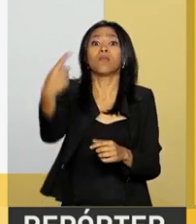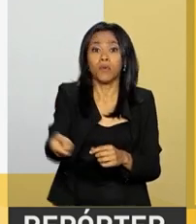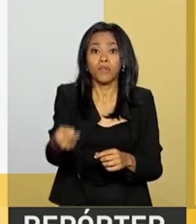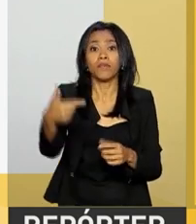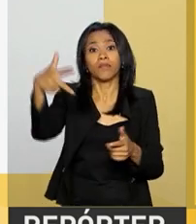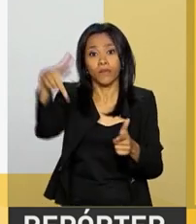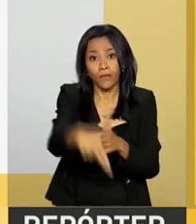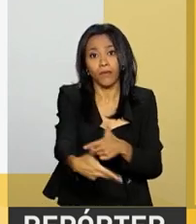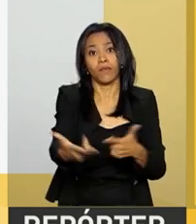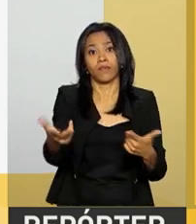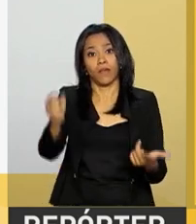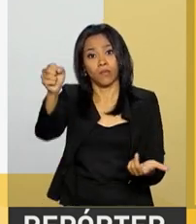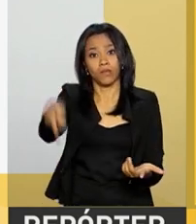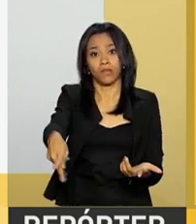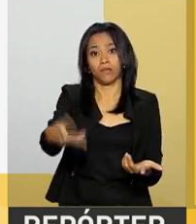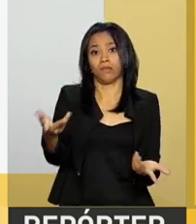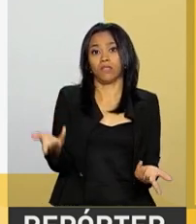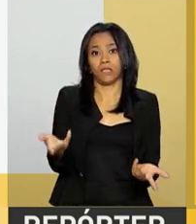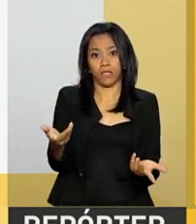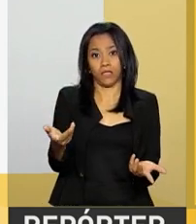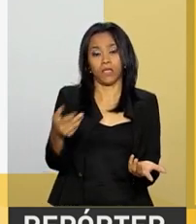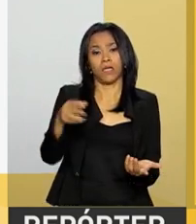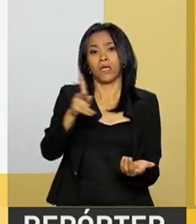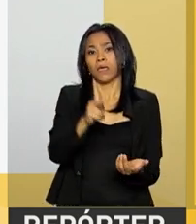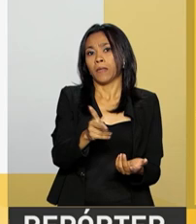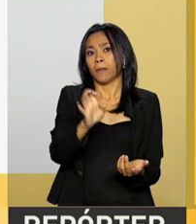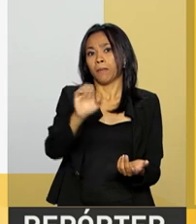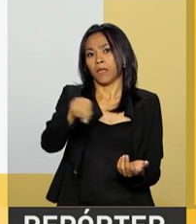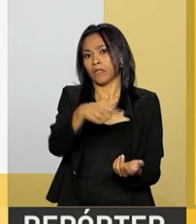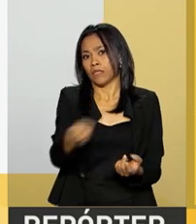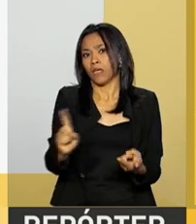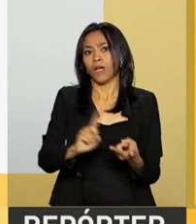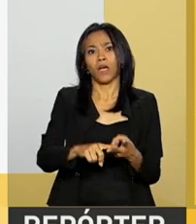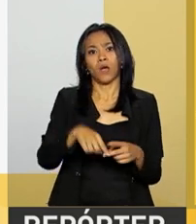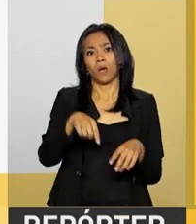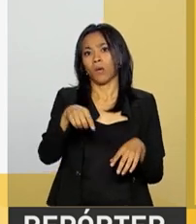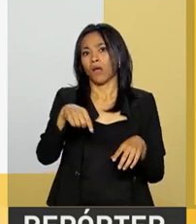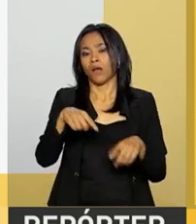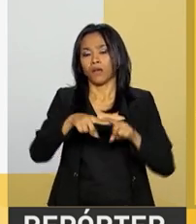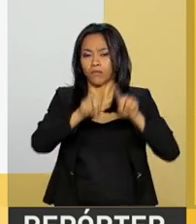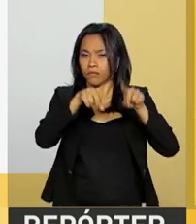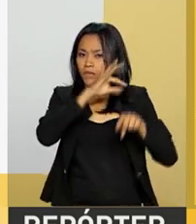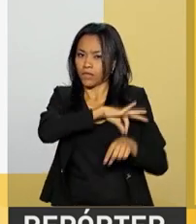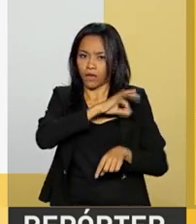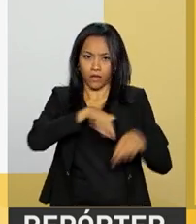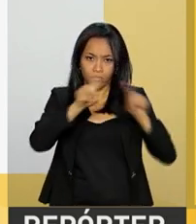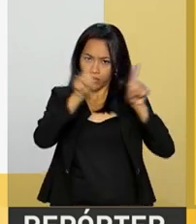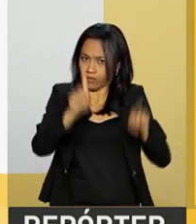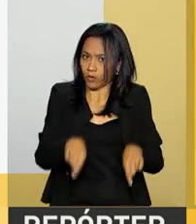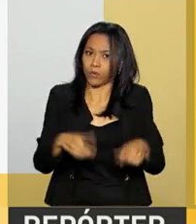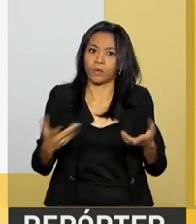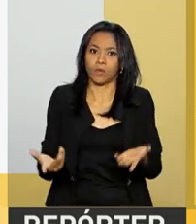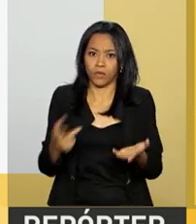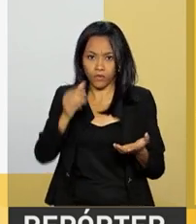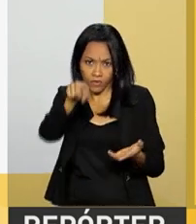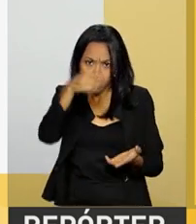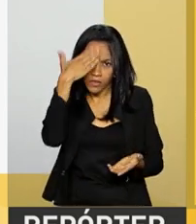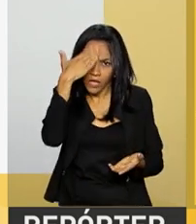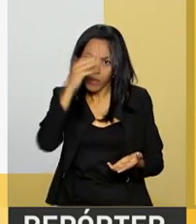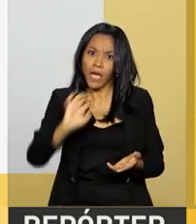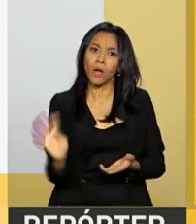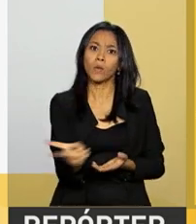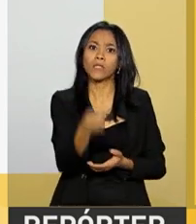cortar aposentadoria elson aí o vencimento de servidores aliás é você sabe que aconteceu e